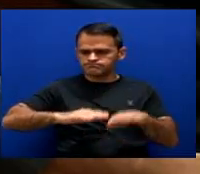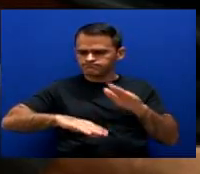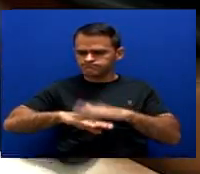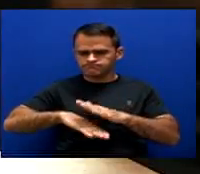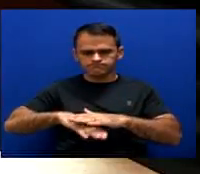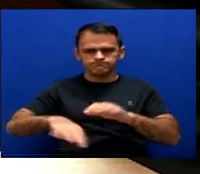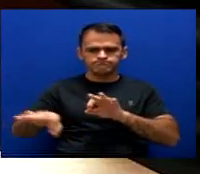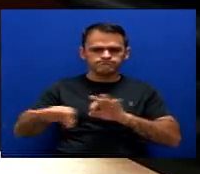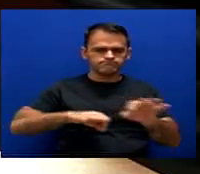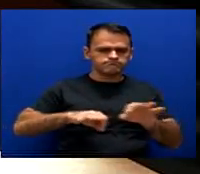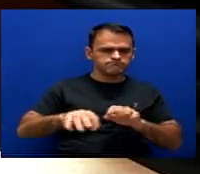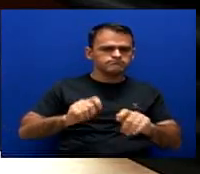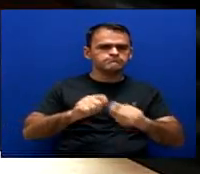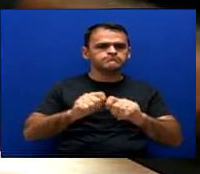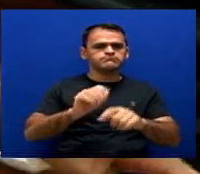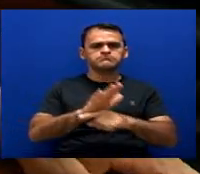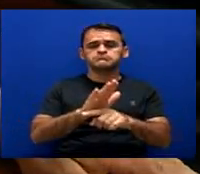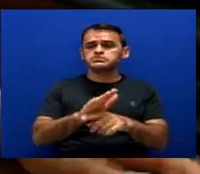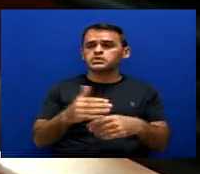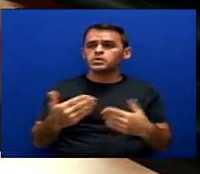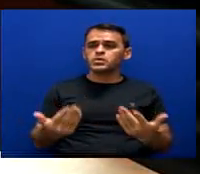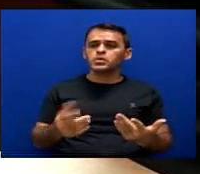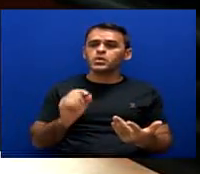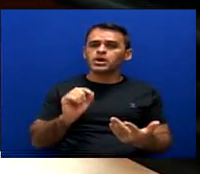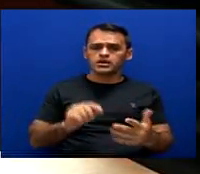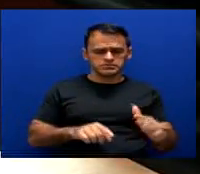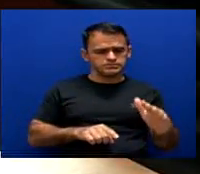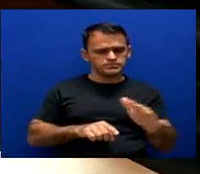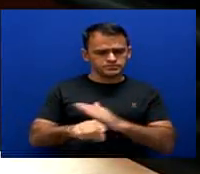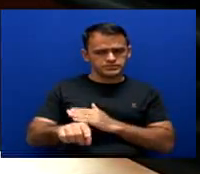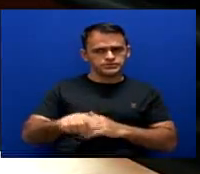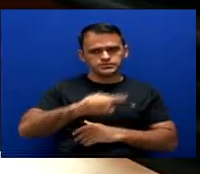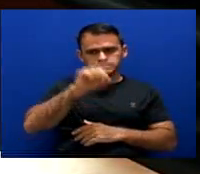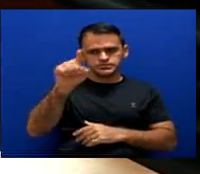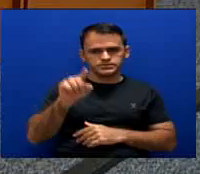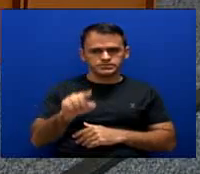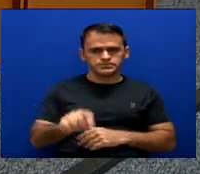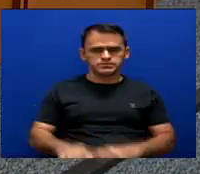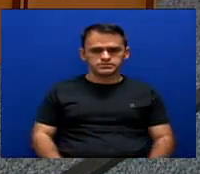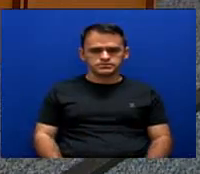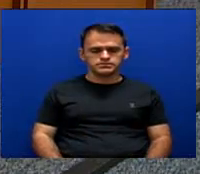situação isso é uma pergunta que eu deixo no ar muito obrigado